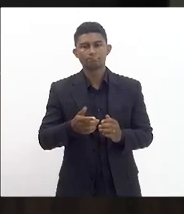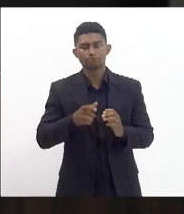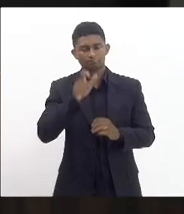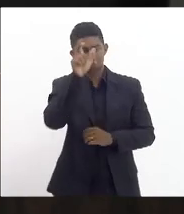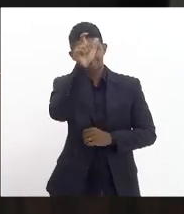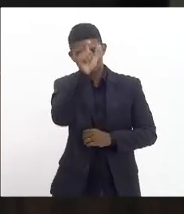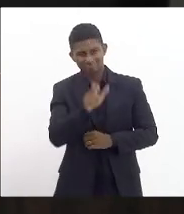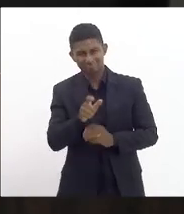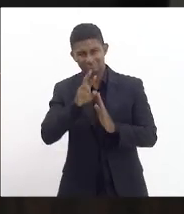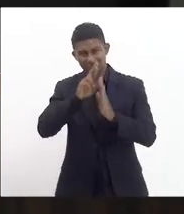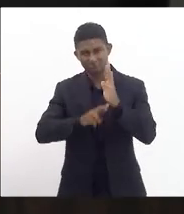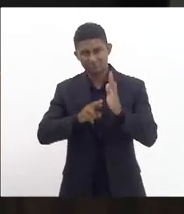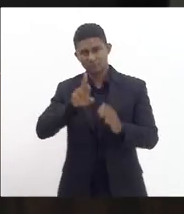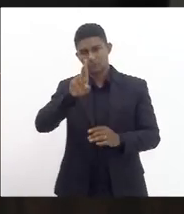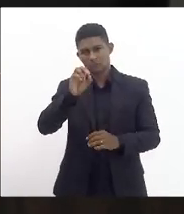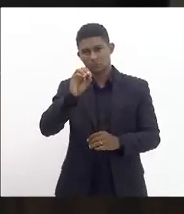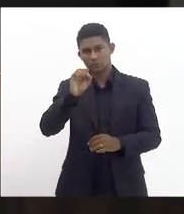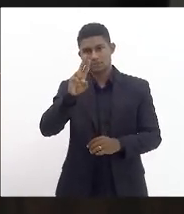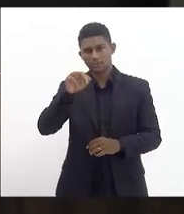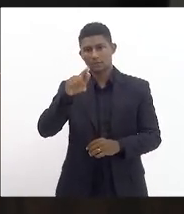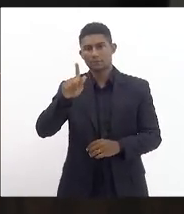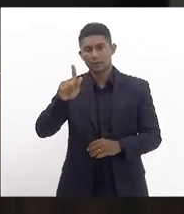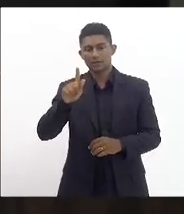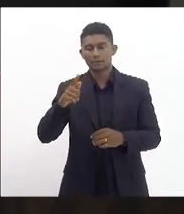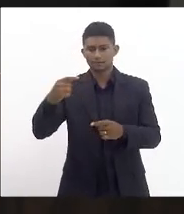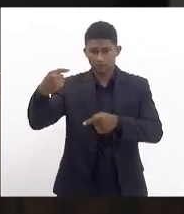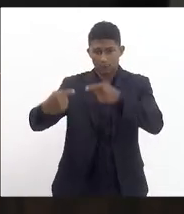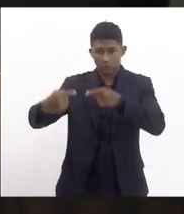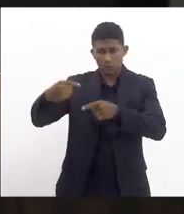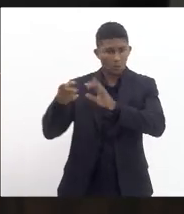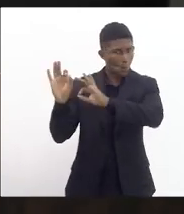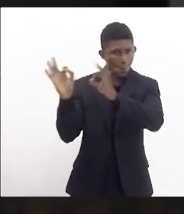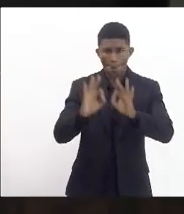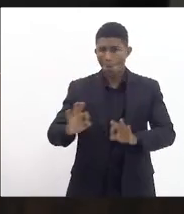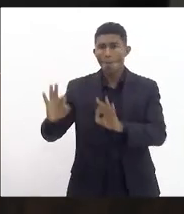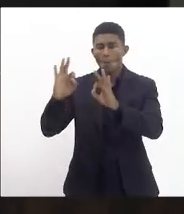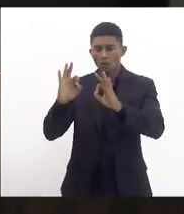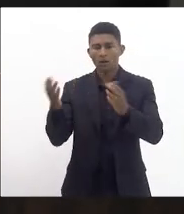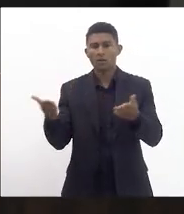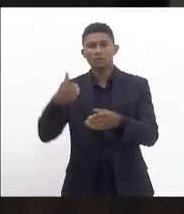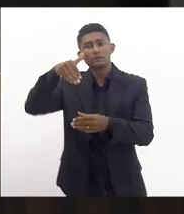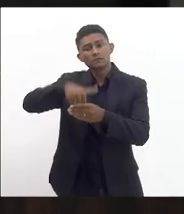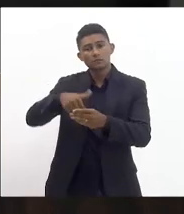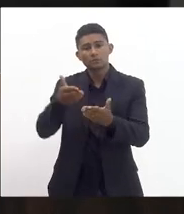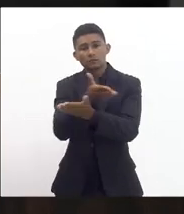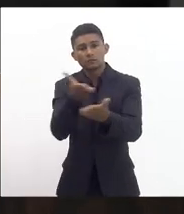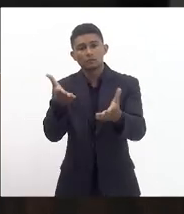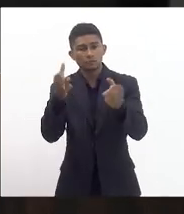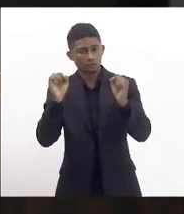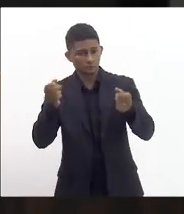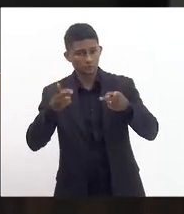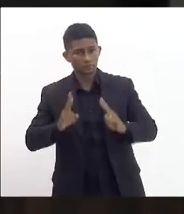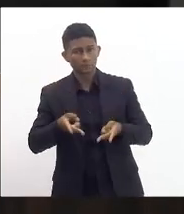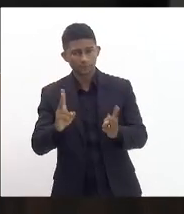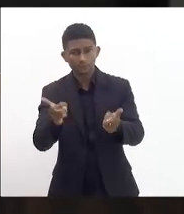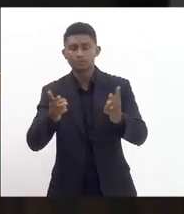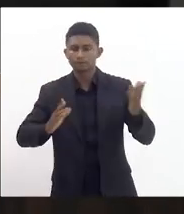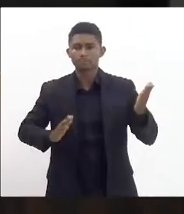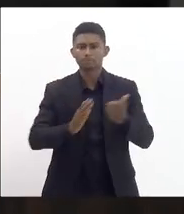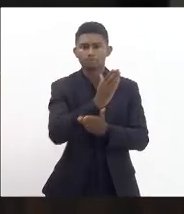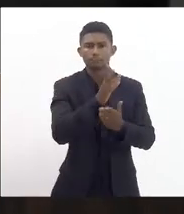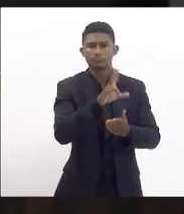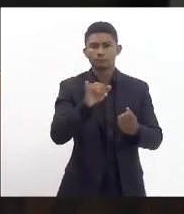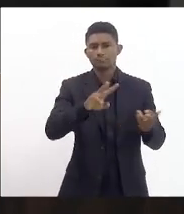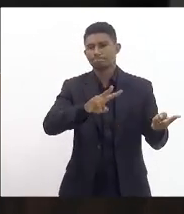Rosenberg Reis. Em discussão, não havendo quem queira discutir, encerra a discussão. Em votação, os senhores que aprovam, permaneçam como estão, aprovado,